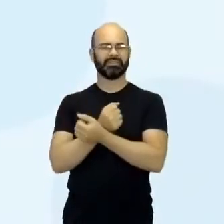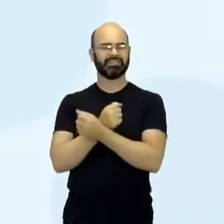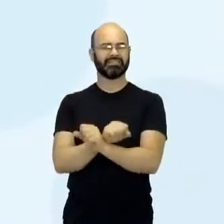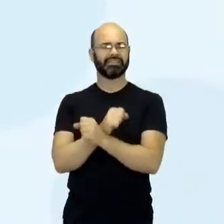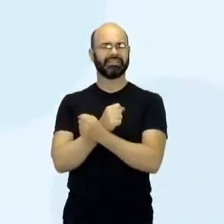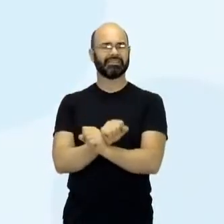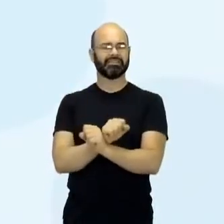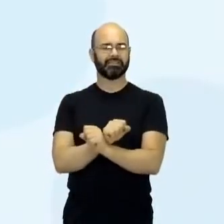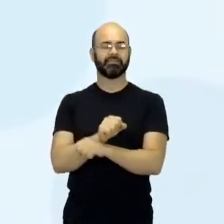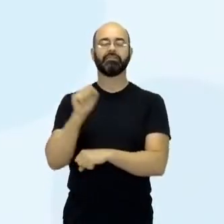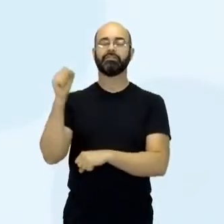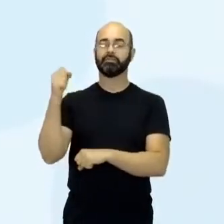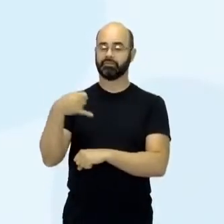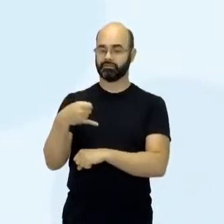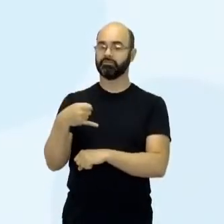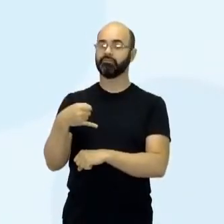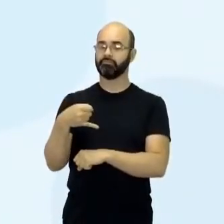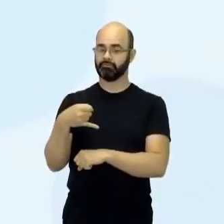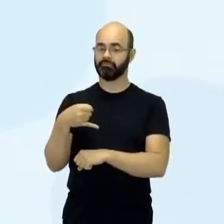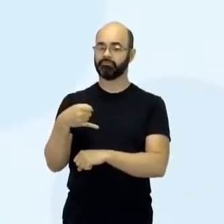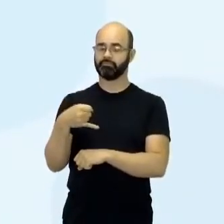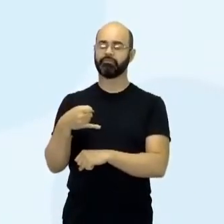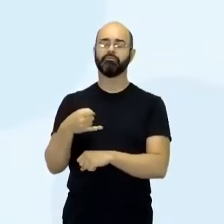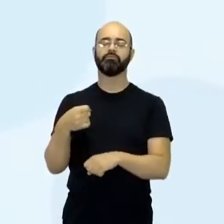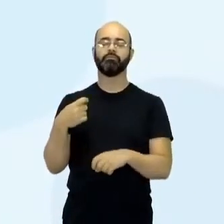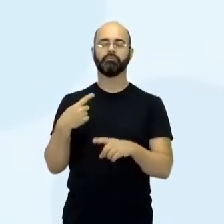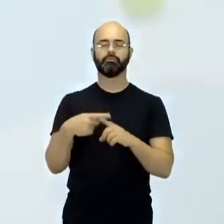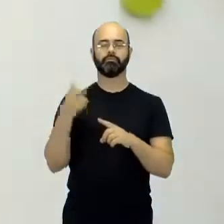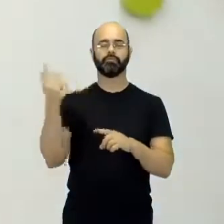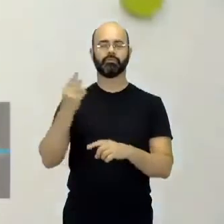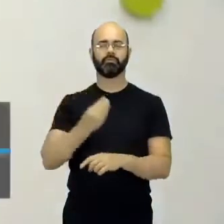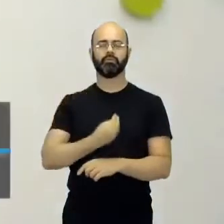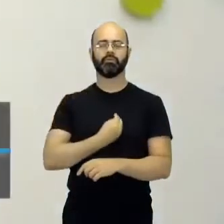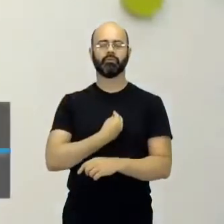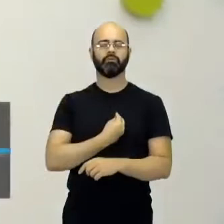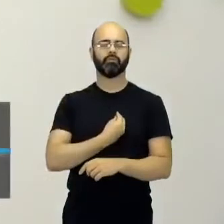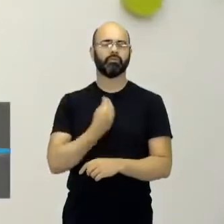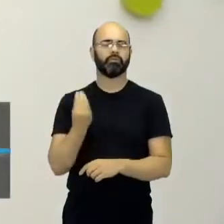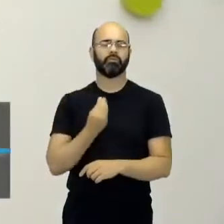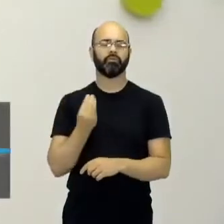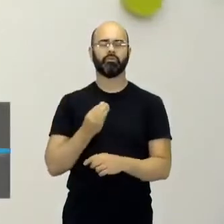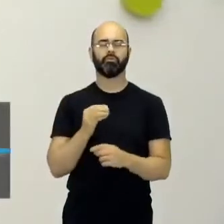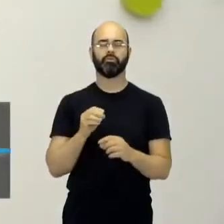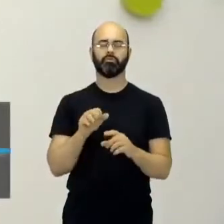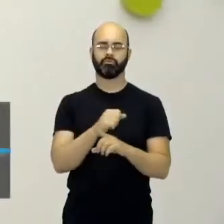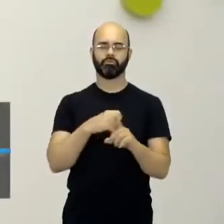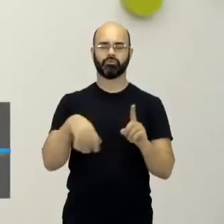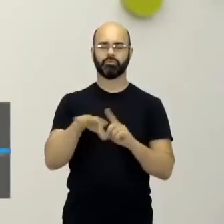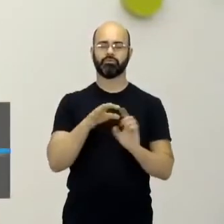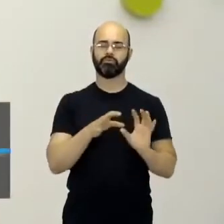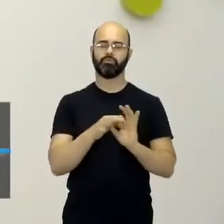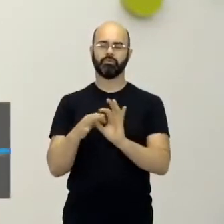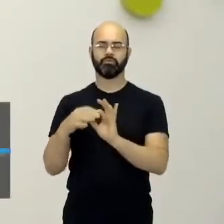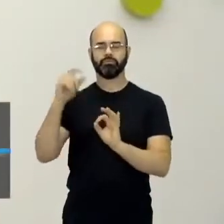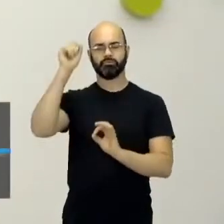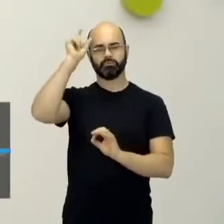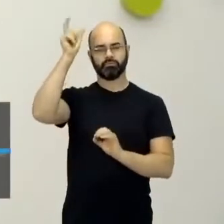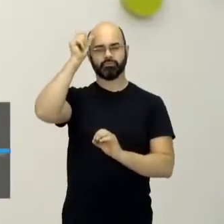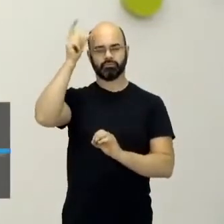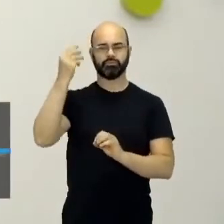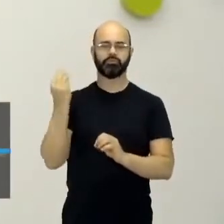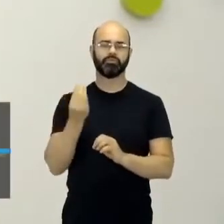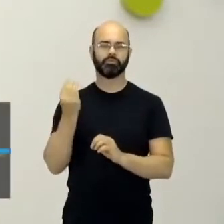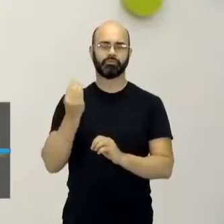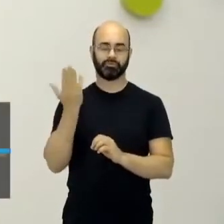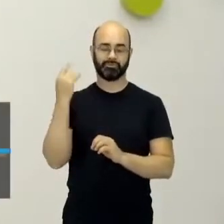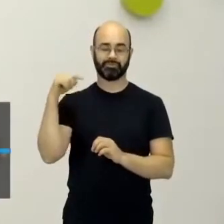escravizadas. Sim, vamos ver como elas viviam, qual era o seu contexto social, cultural, como que era a vida aqui na